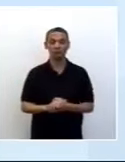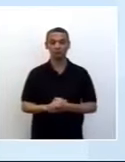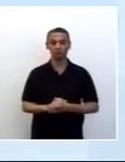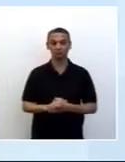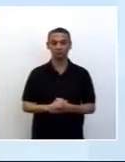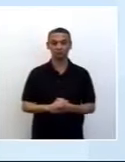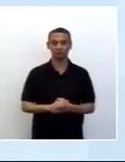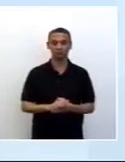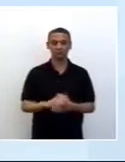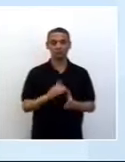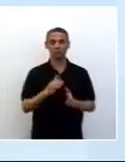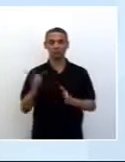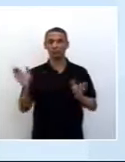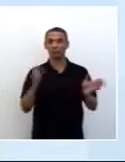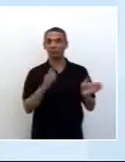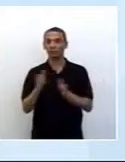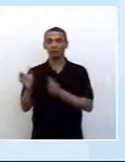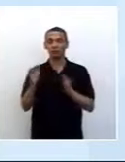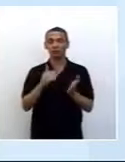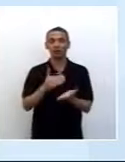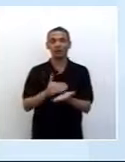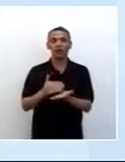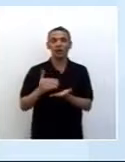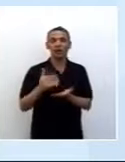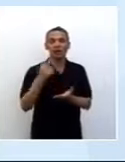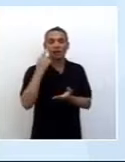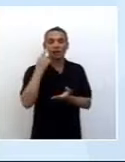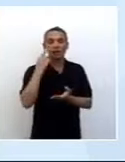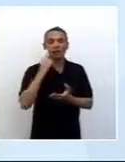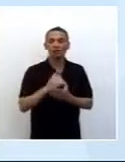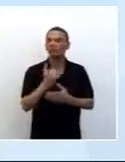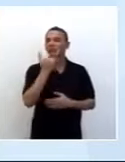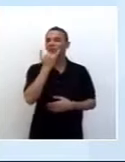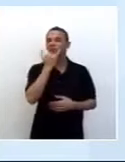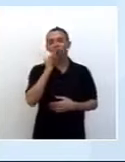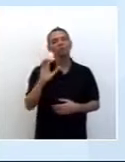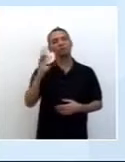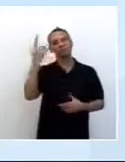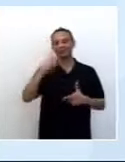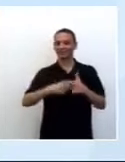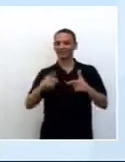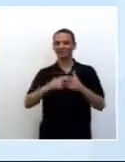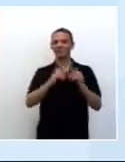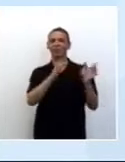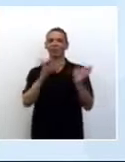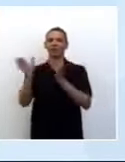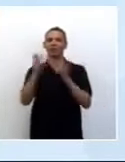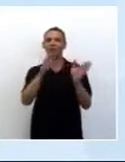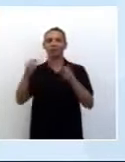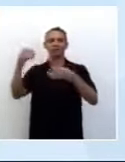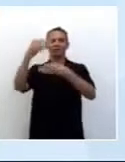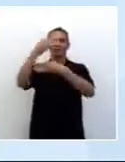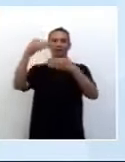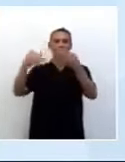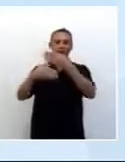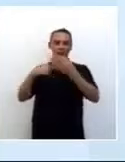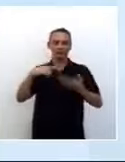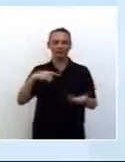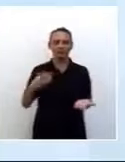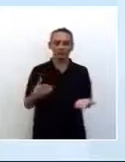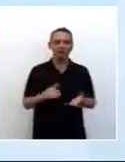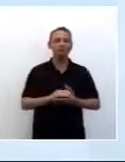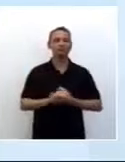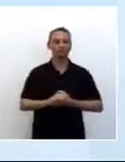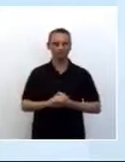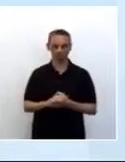é para frente no início a história gente acontece viu mais uma o amor